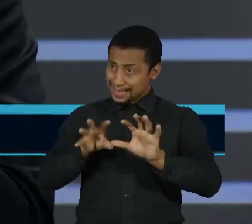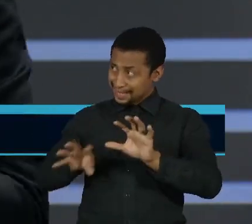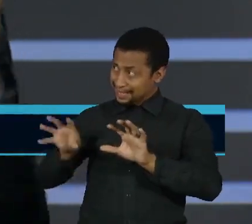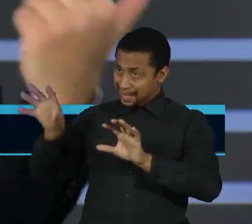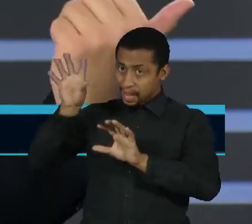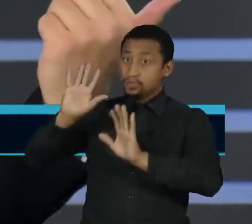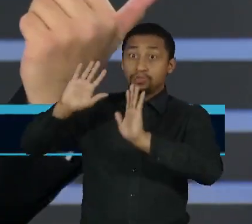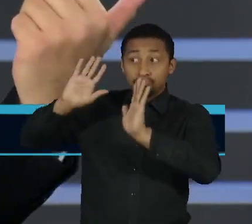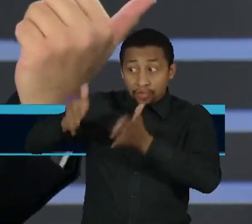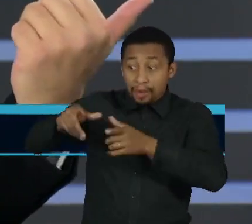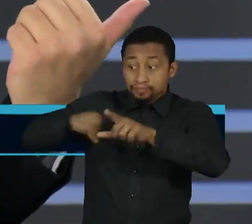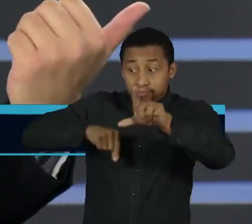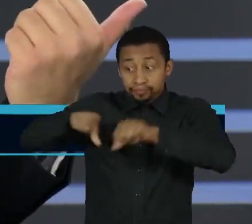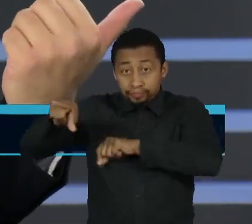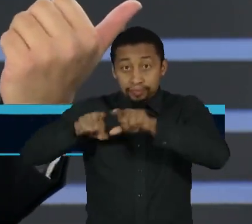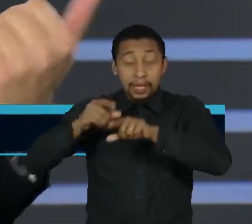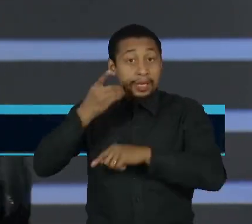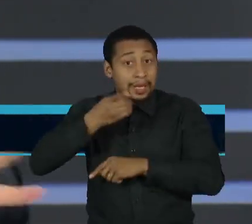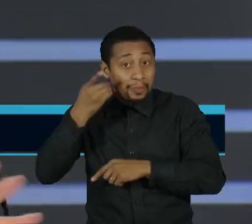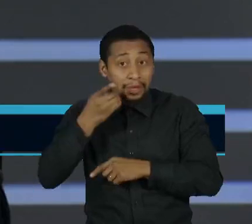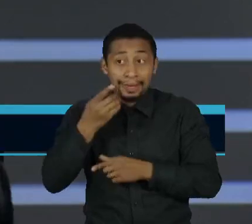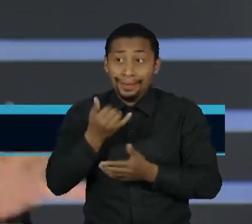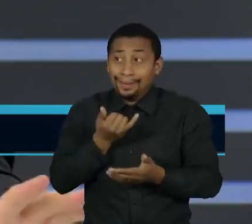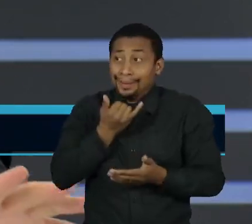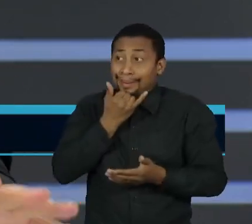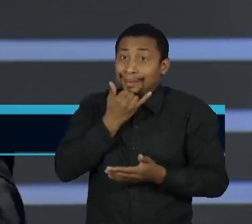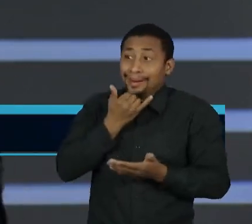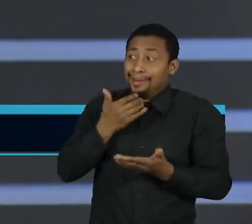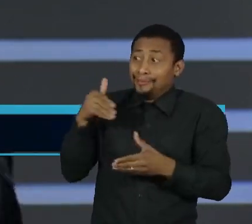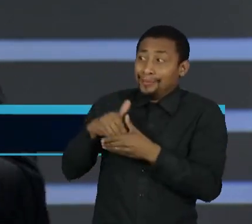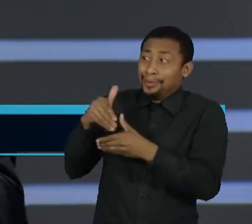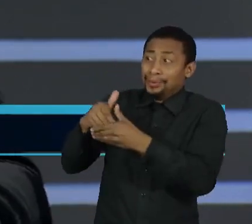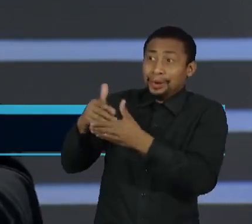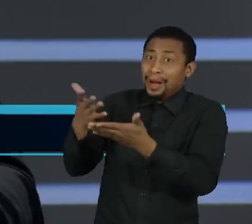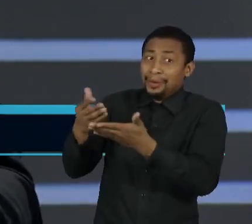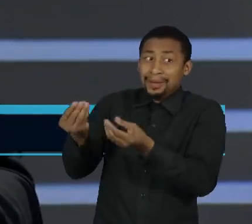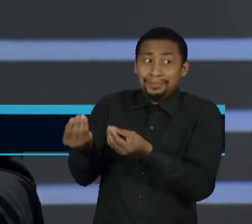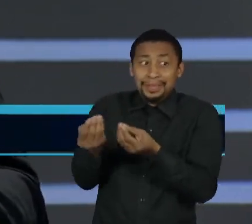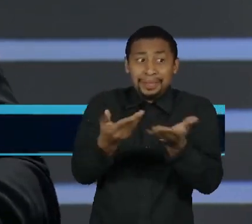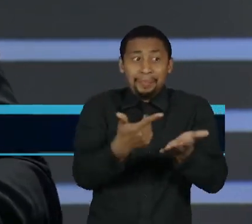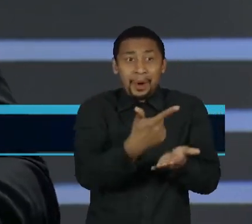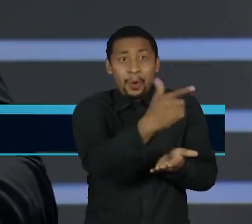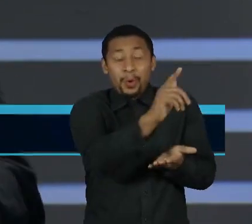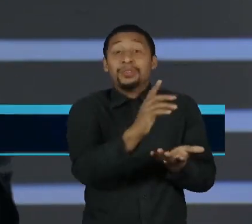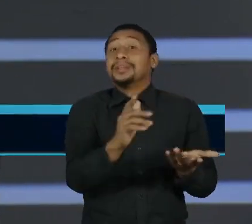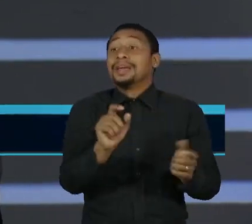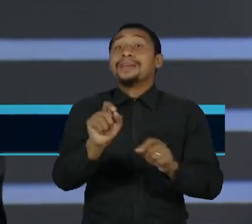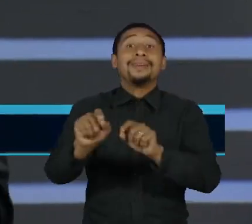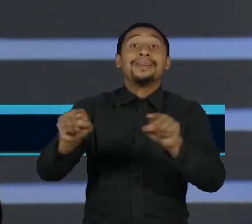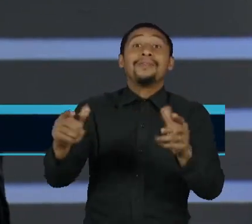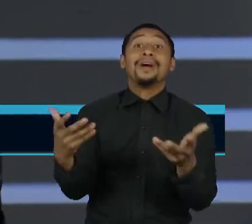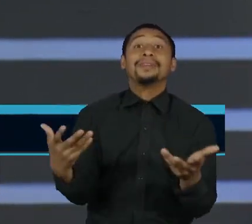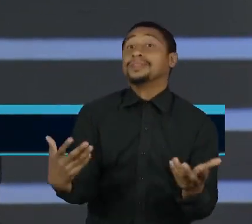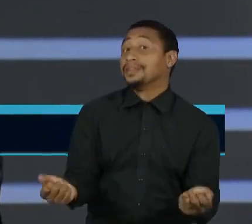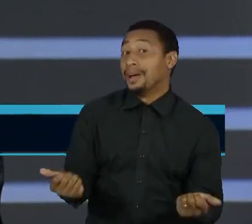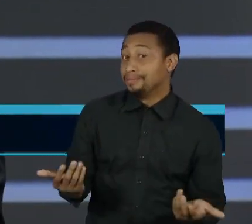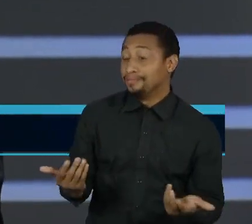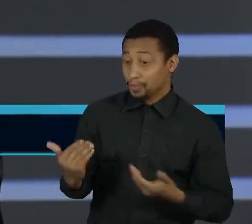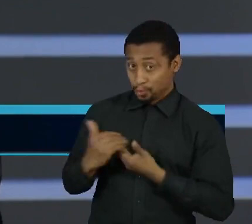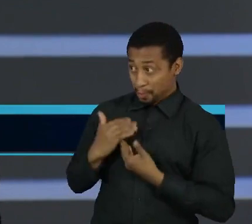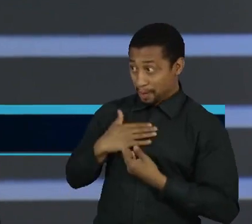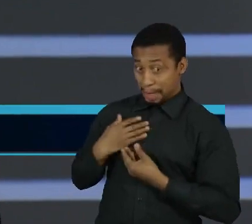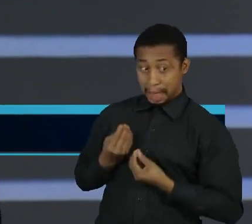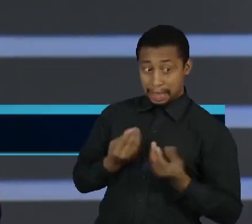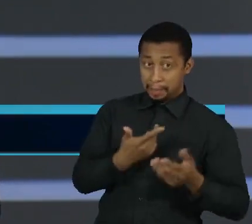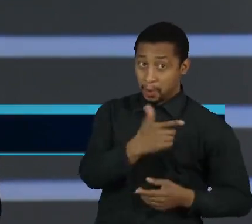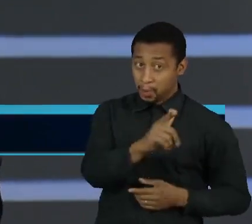mão de algumas vagas para passar para outros estados. E quem é que topa abrir mão do seu quinhão para entregar para outro? O Congresso não vai fazer isso